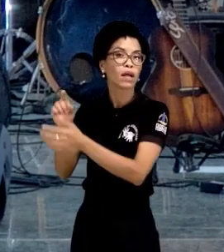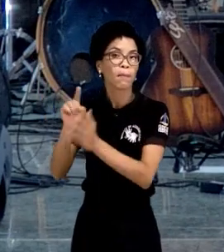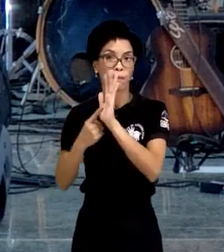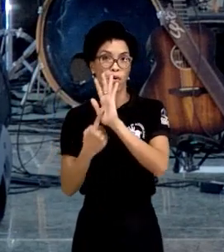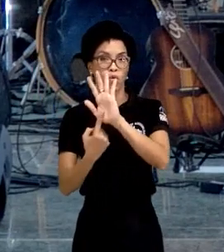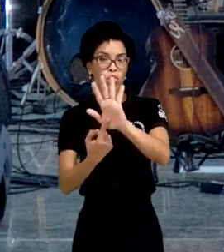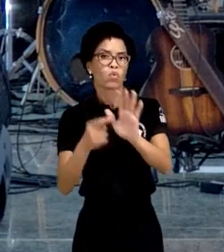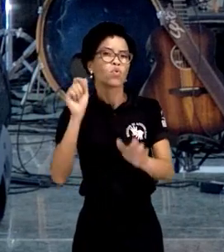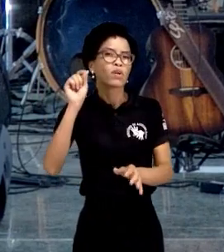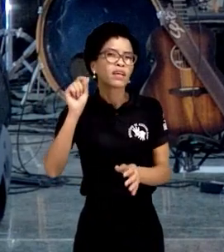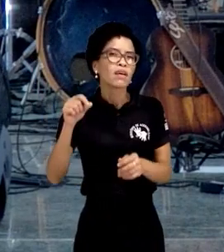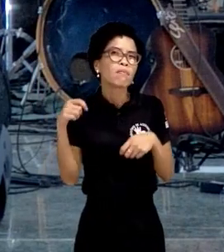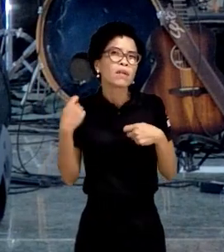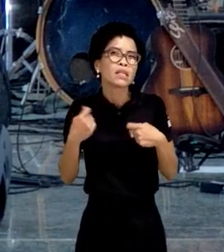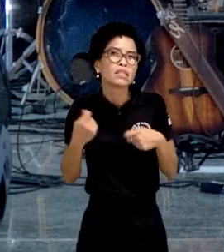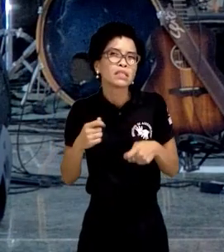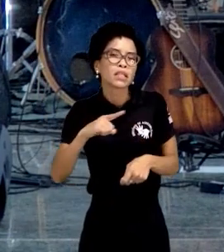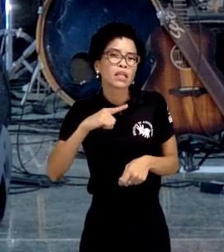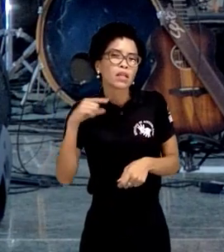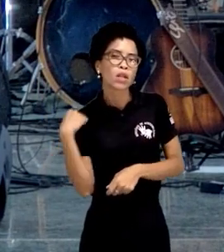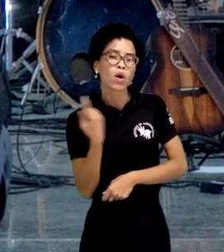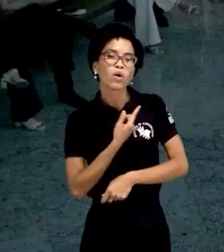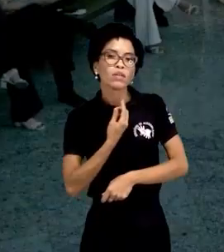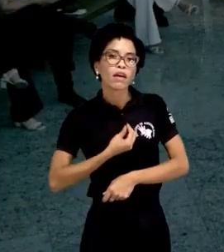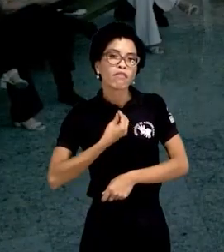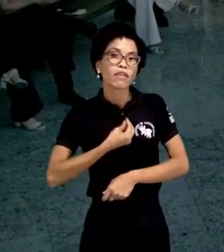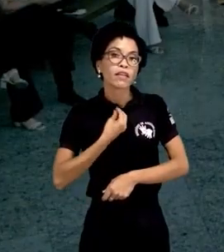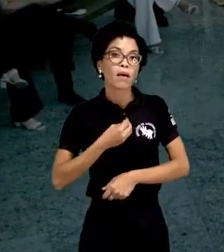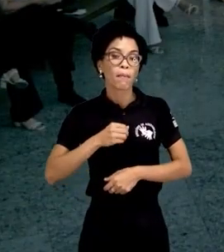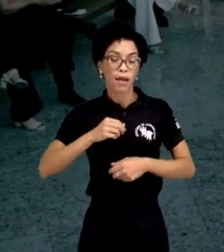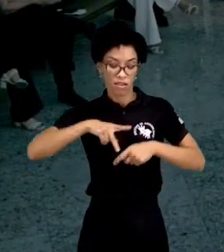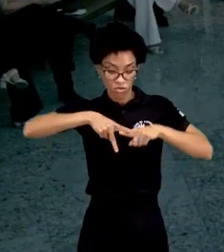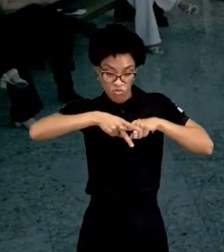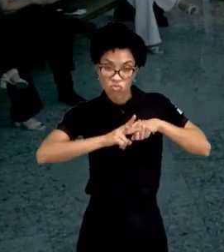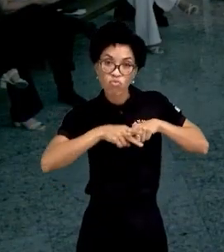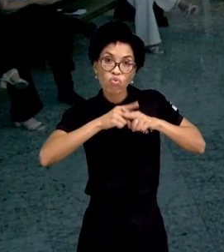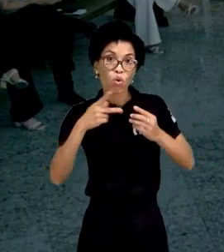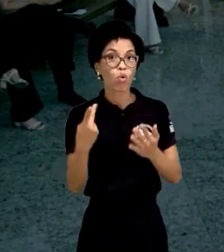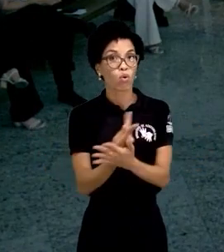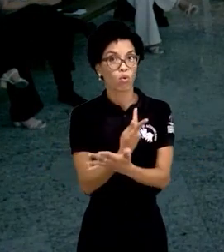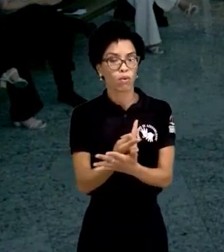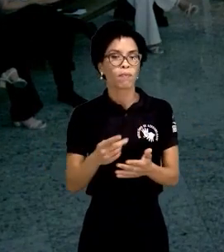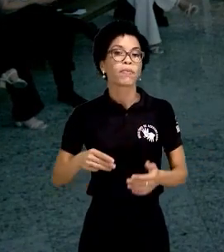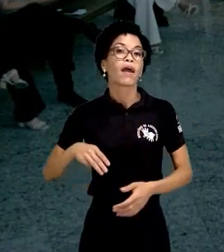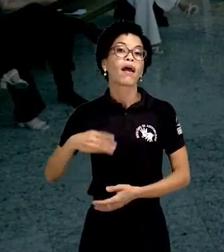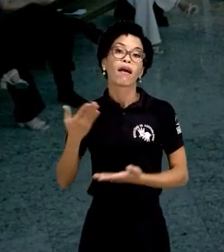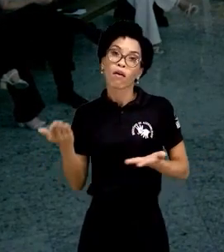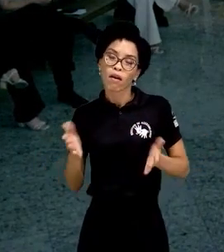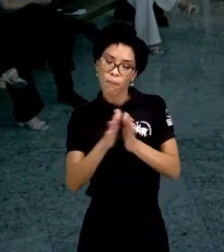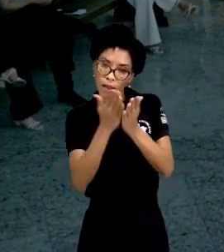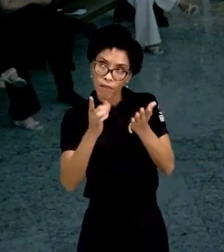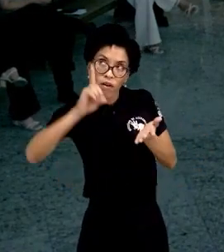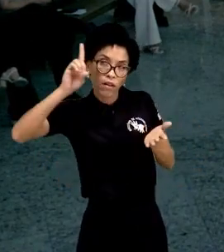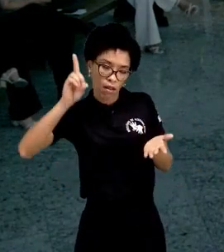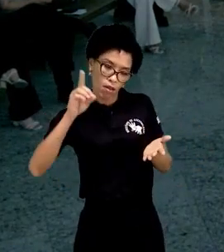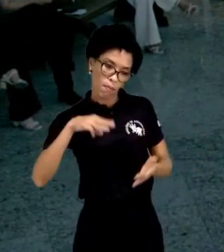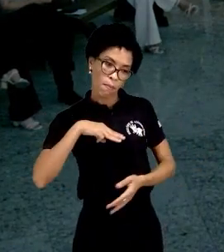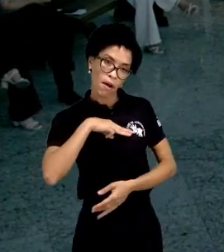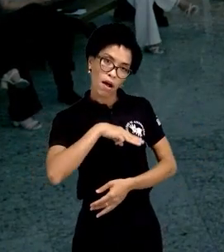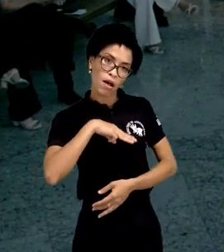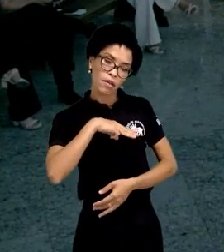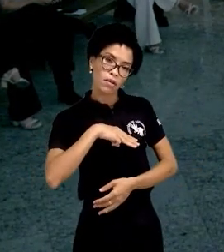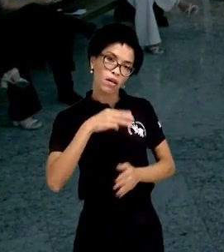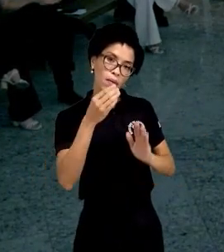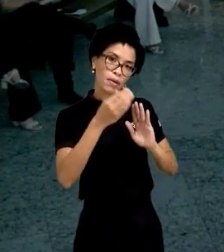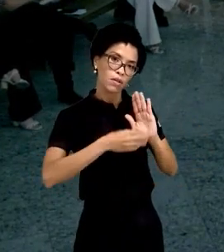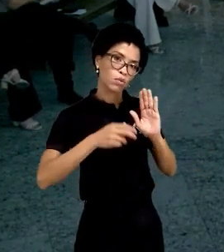de Mateus, capítulo 5, Evangelho de Mateus, capítulo 5,